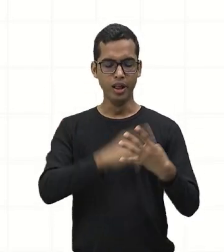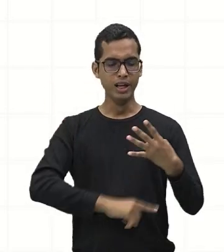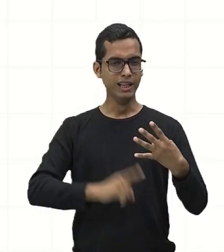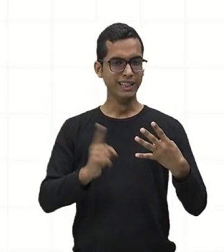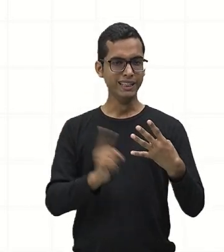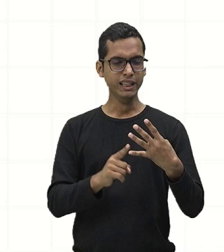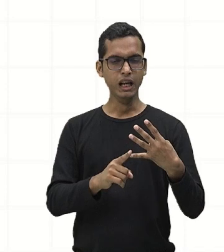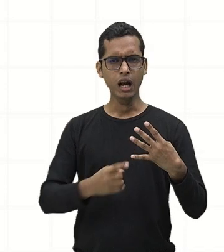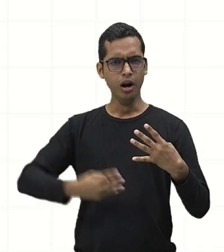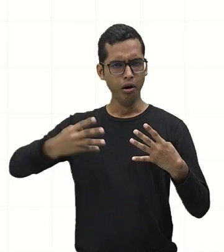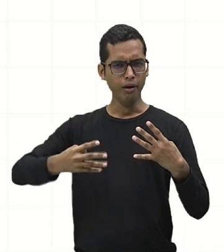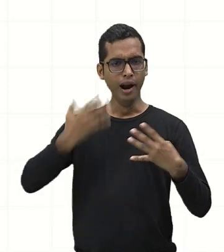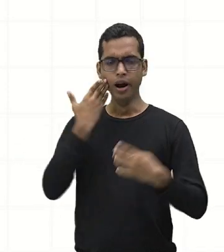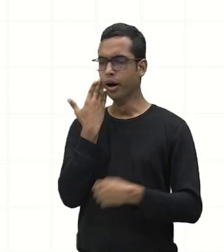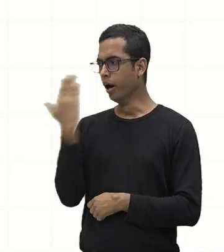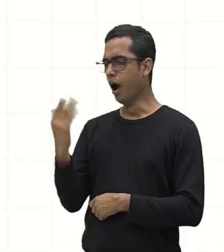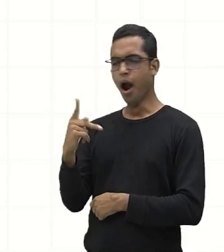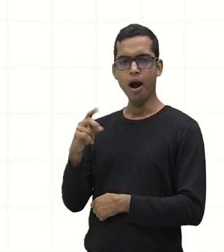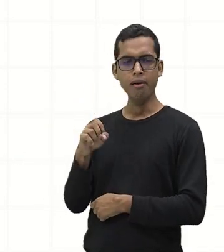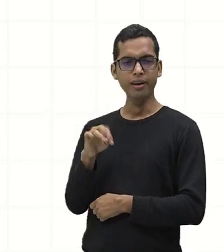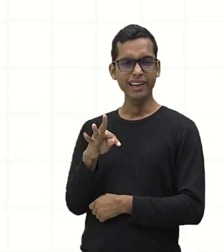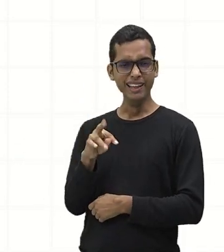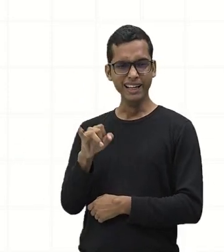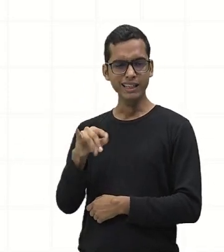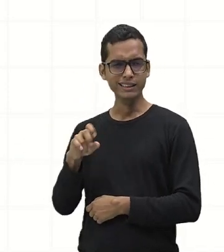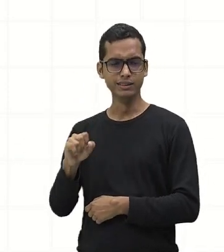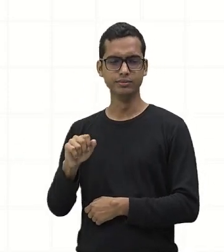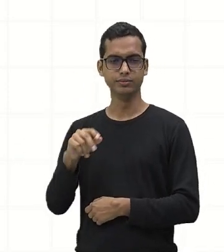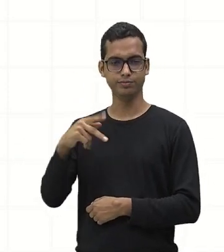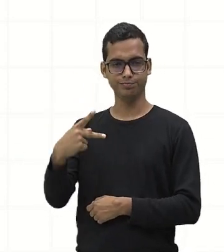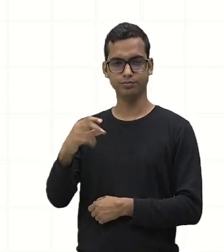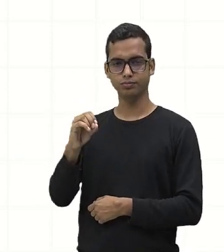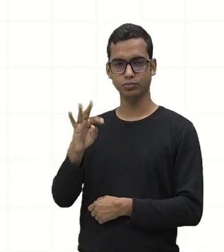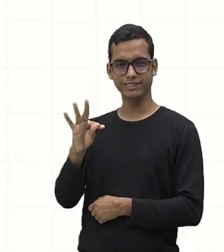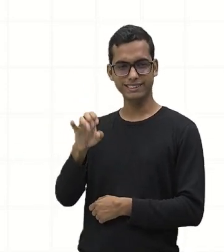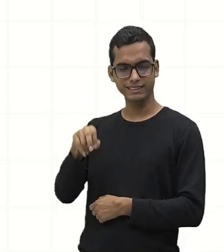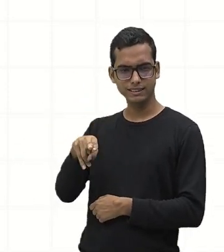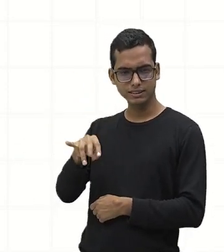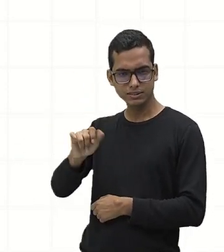Nós temos aqui, então, mais uma propriedade, né?